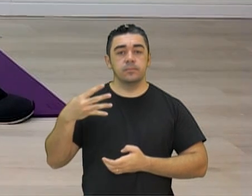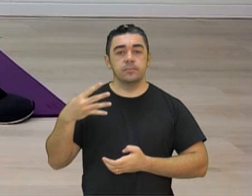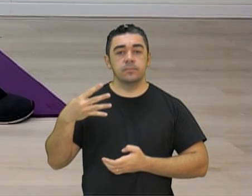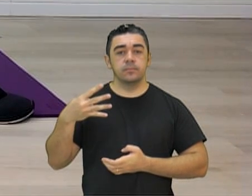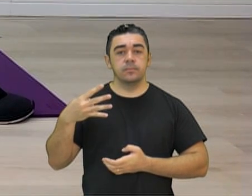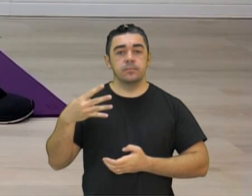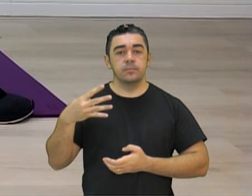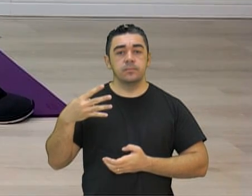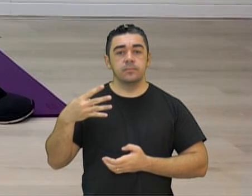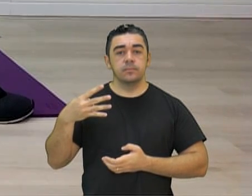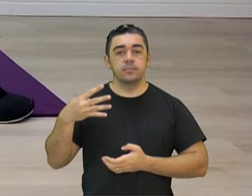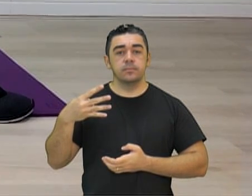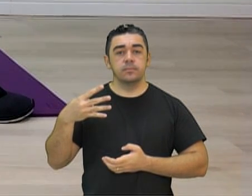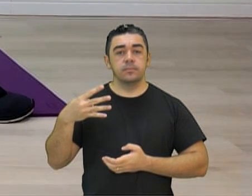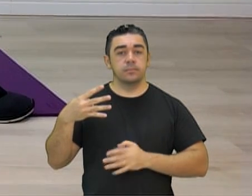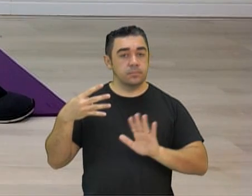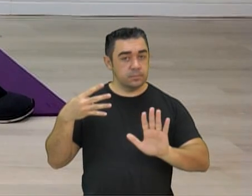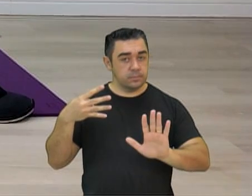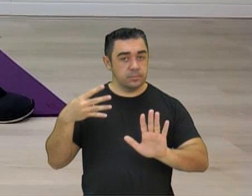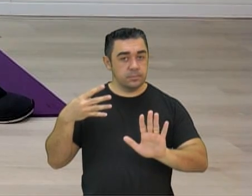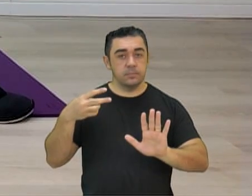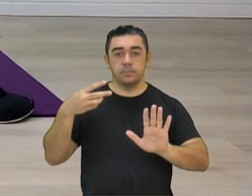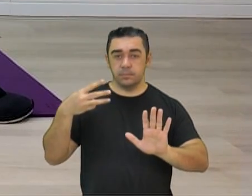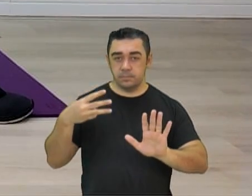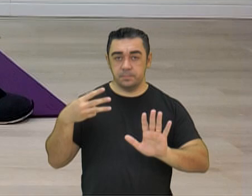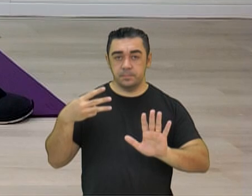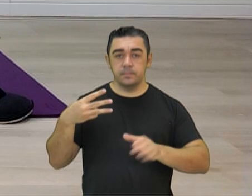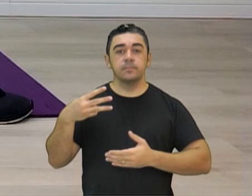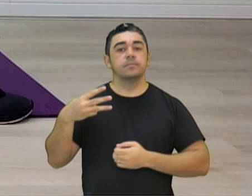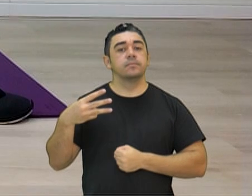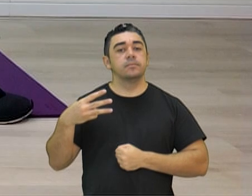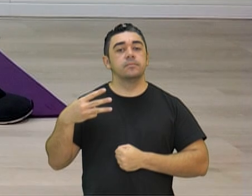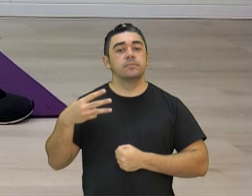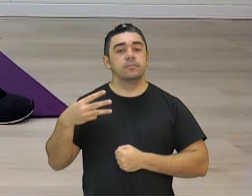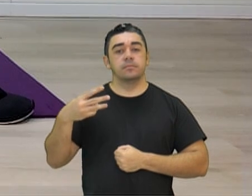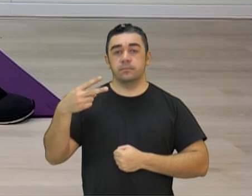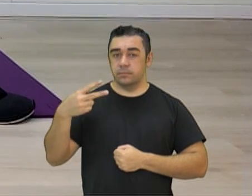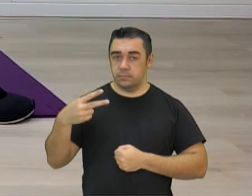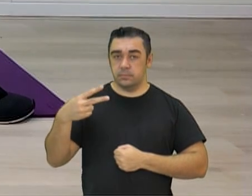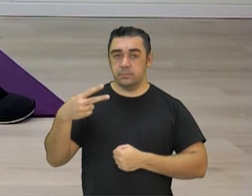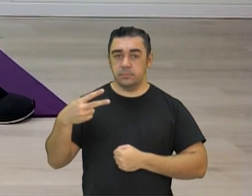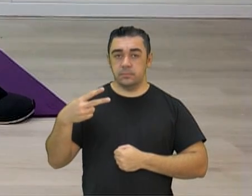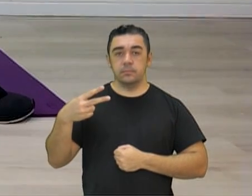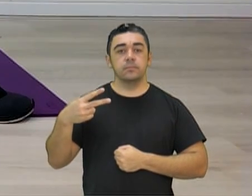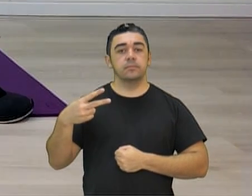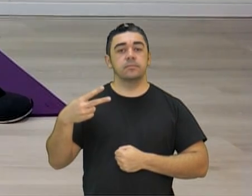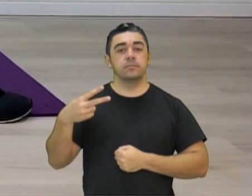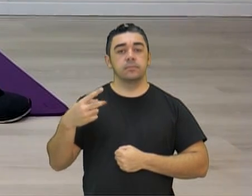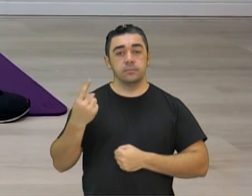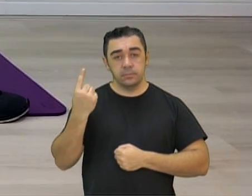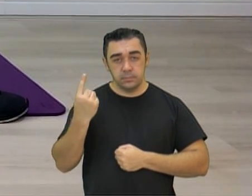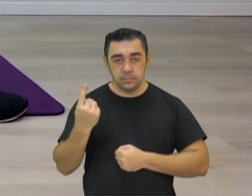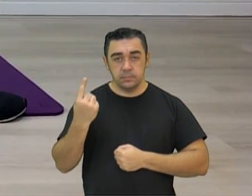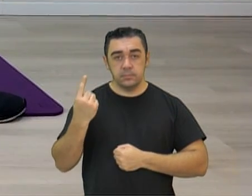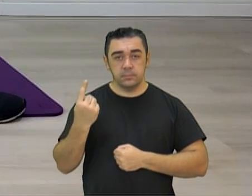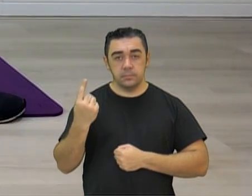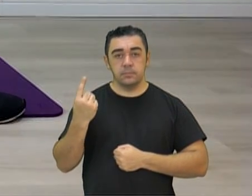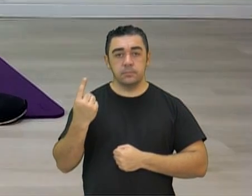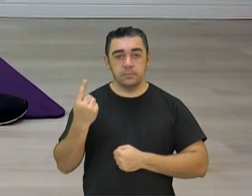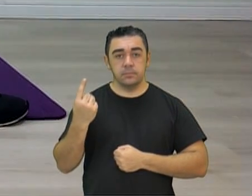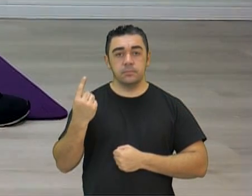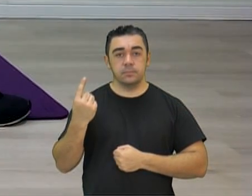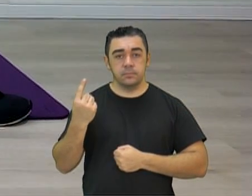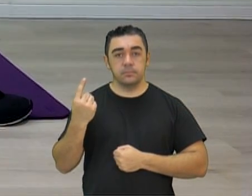4, contrai. 3, 2, 1.